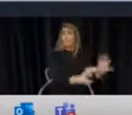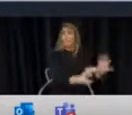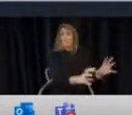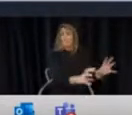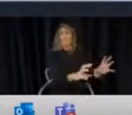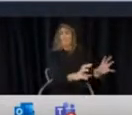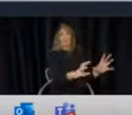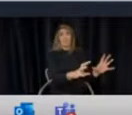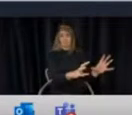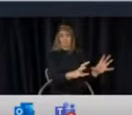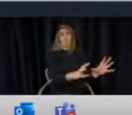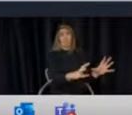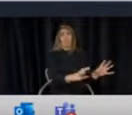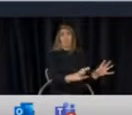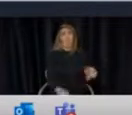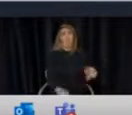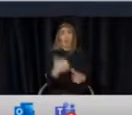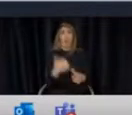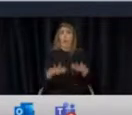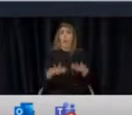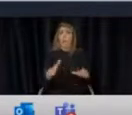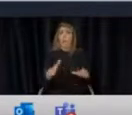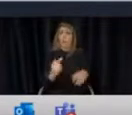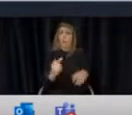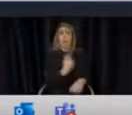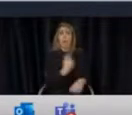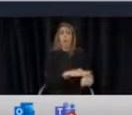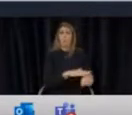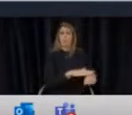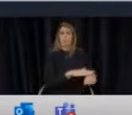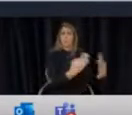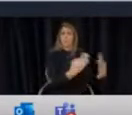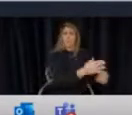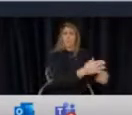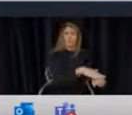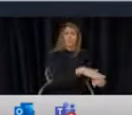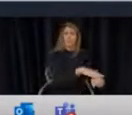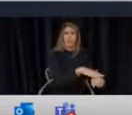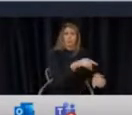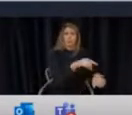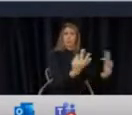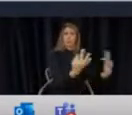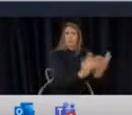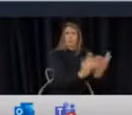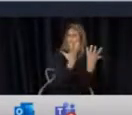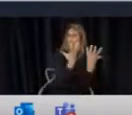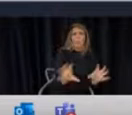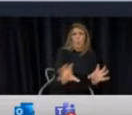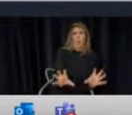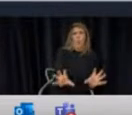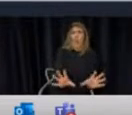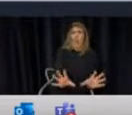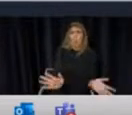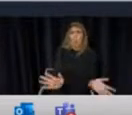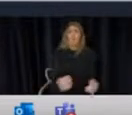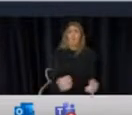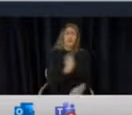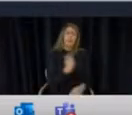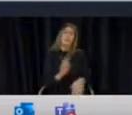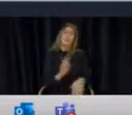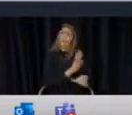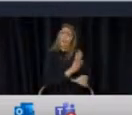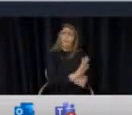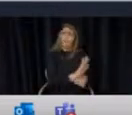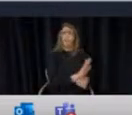a família não autorizar a doação, e mesmo assim a gente auxiliar a família na parte burocrática do funeral,